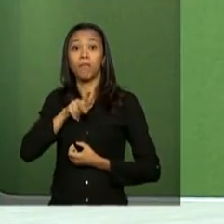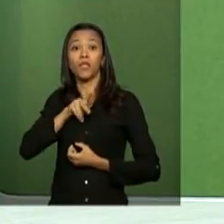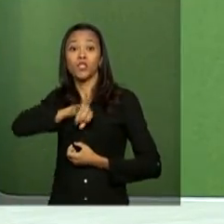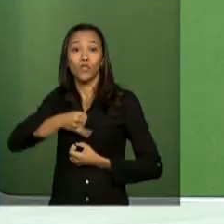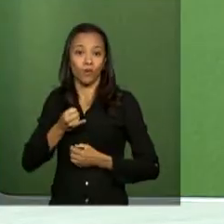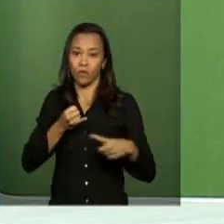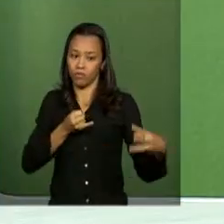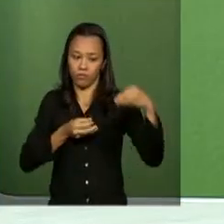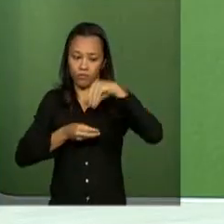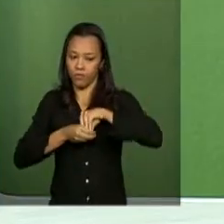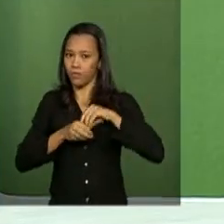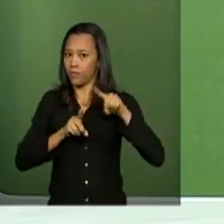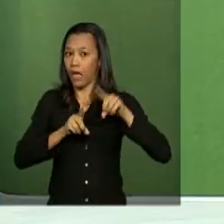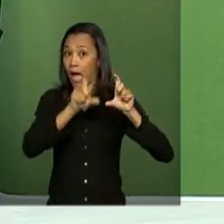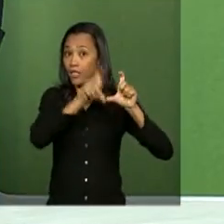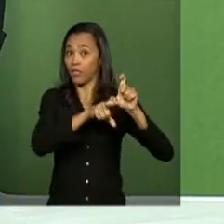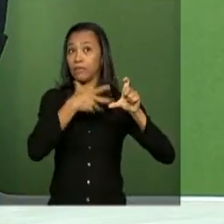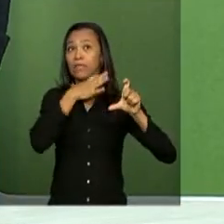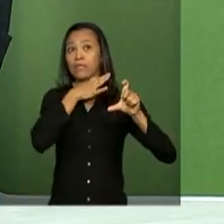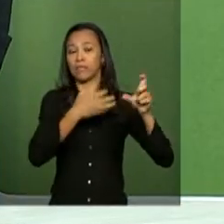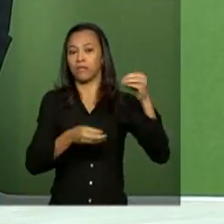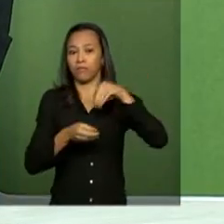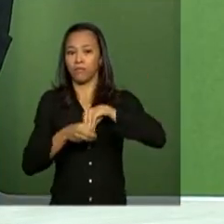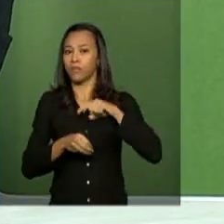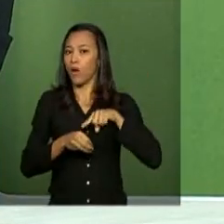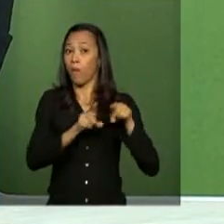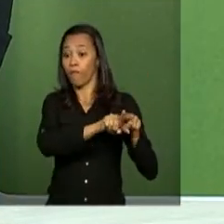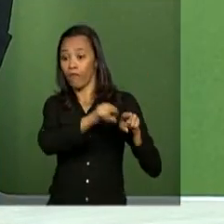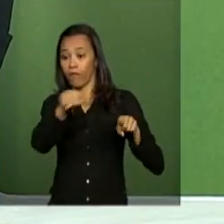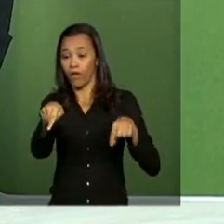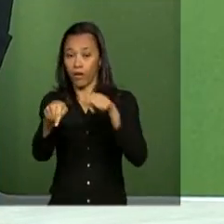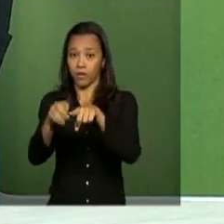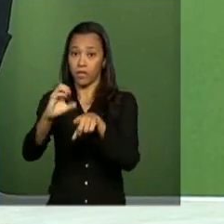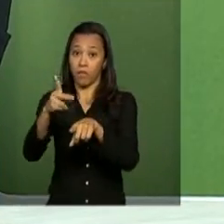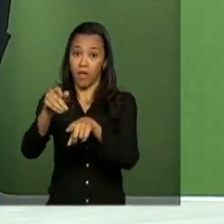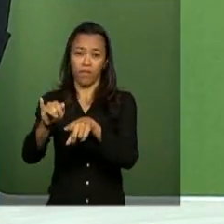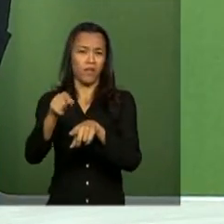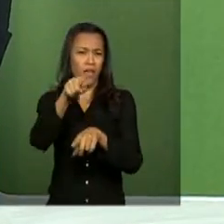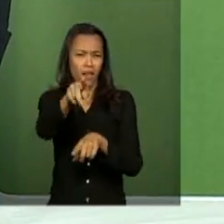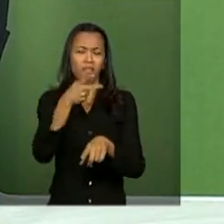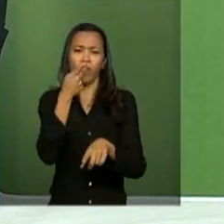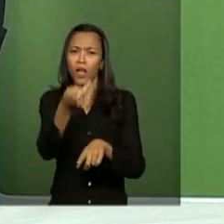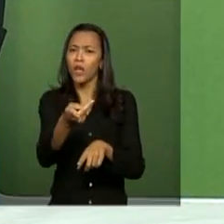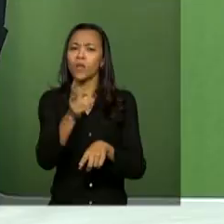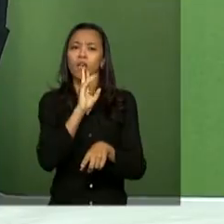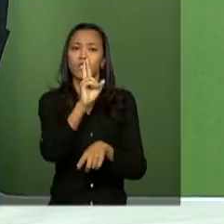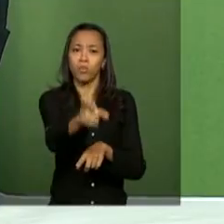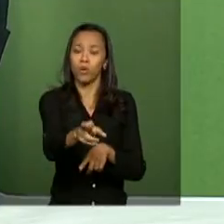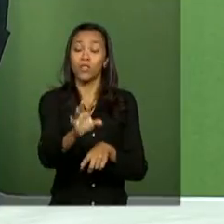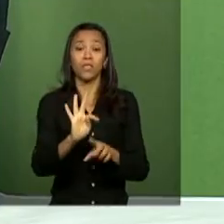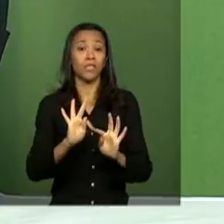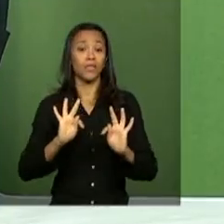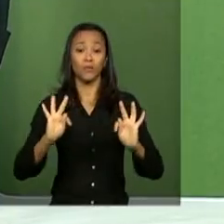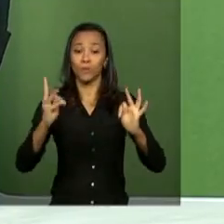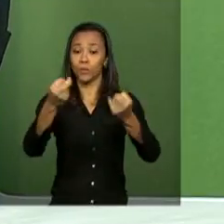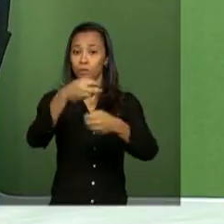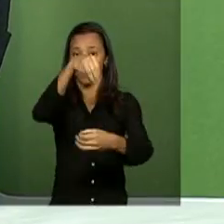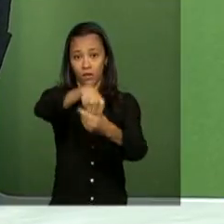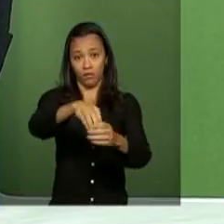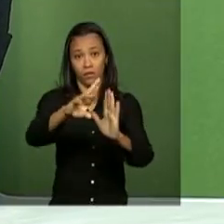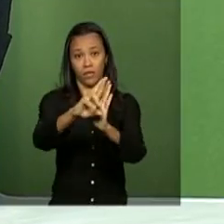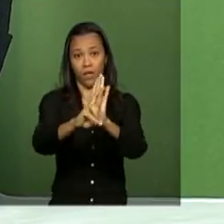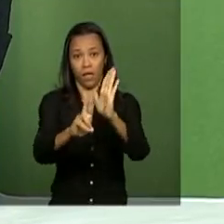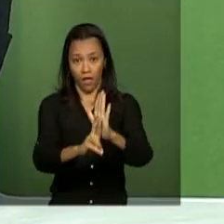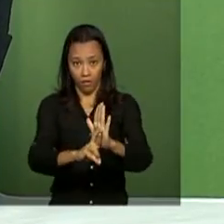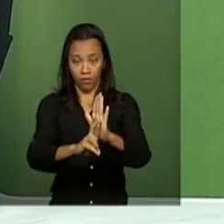se tiver um débito tributário já tá tudo no código tributário nacional nós não alteramos o código tributário nacional o